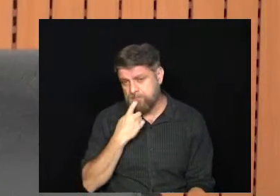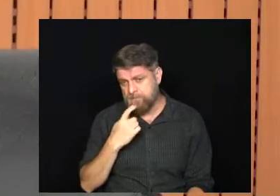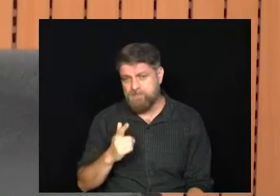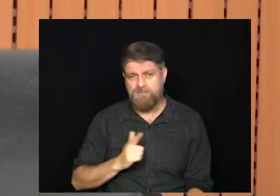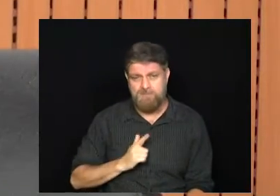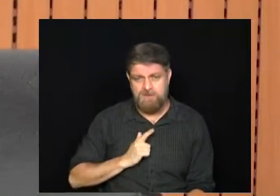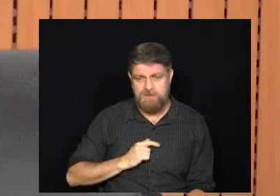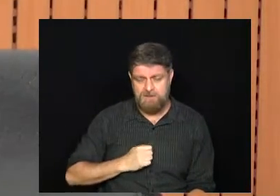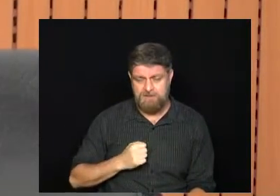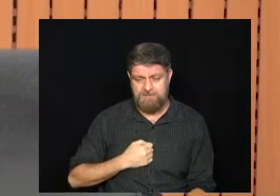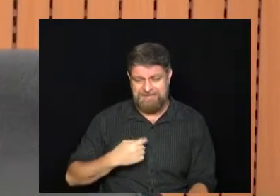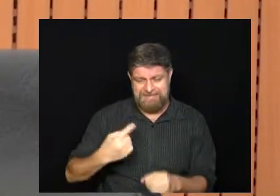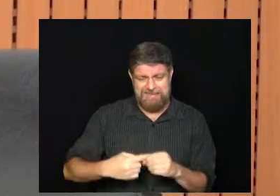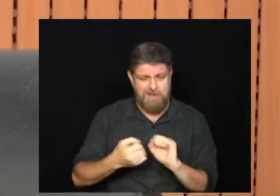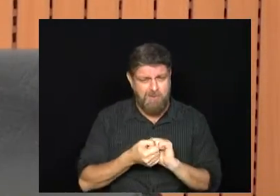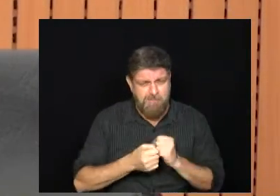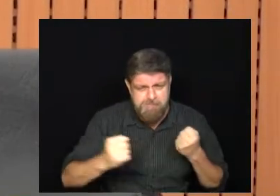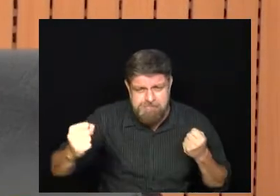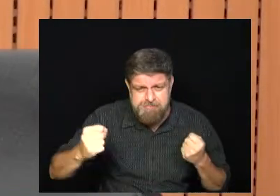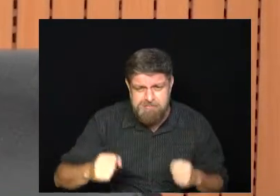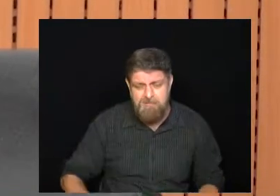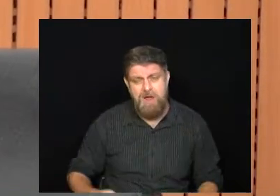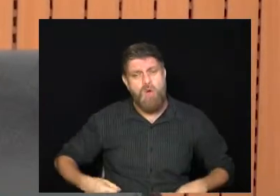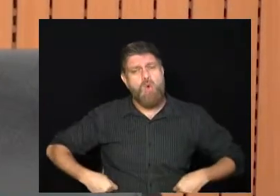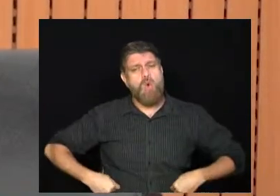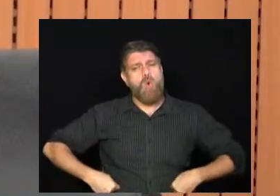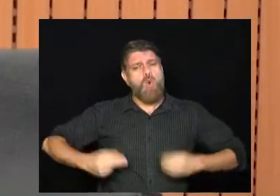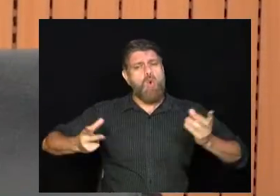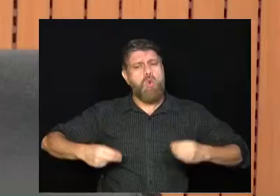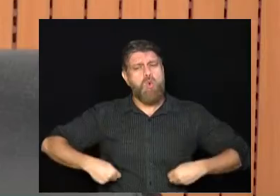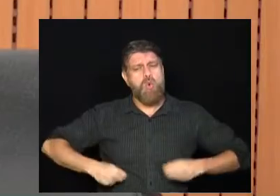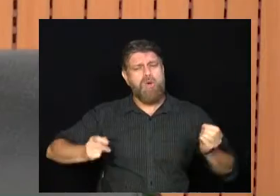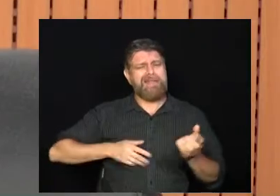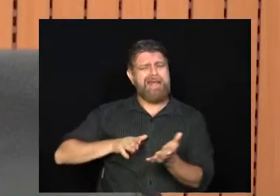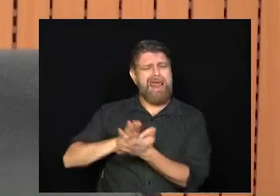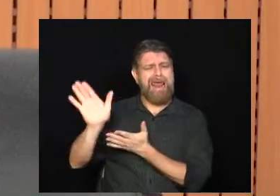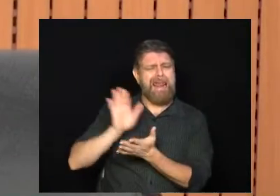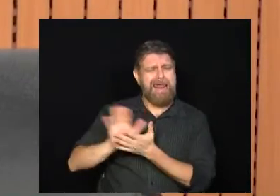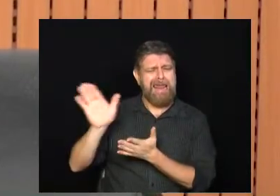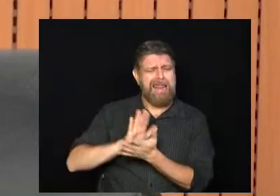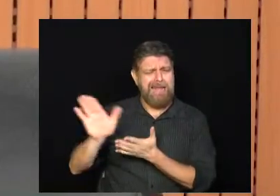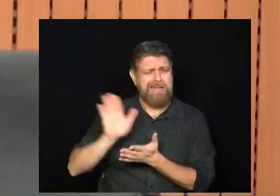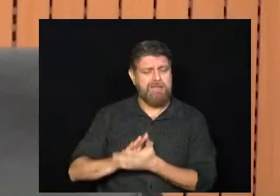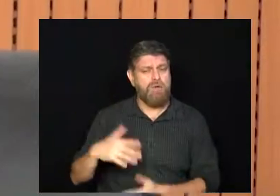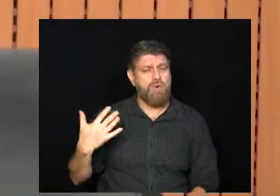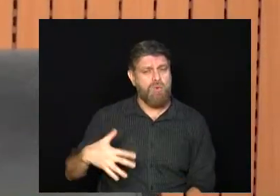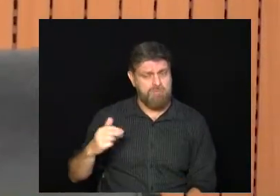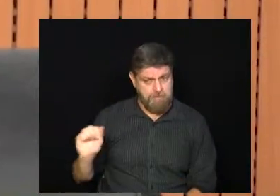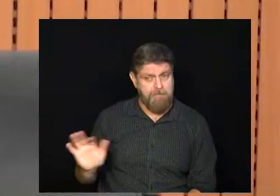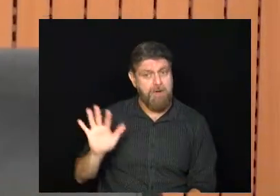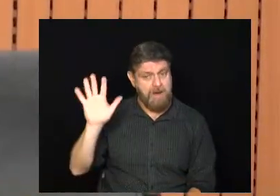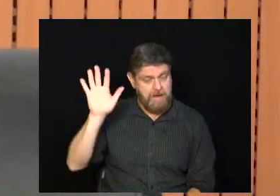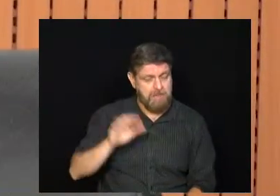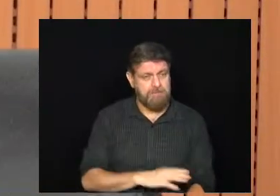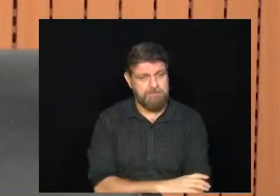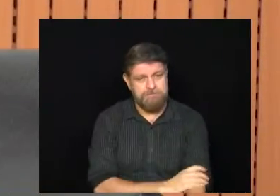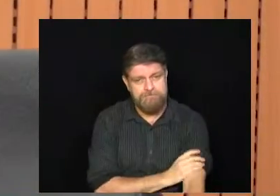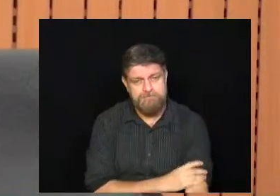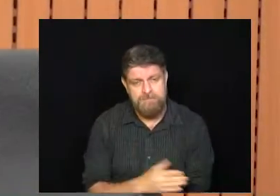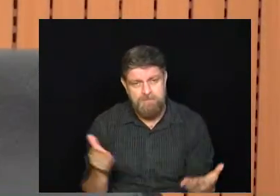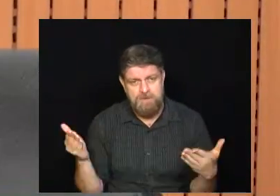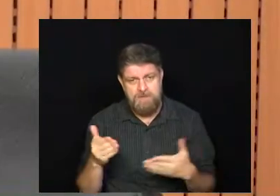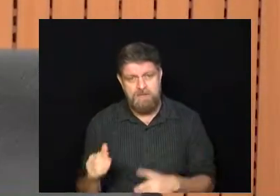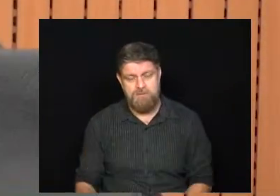por se tratar de uma cidade grande, também as despesas são enormes. Mas então, agora com a palavra para dar as explicações, o nosso secretário João Carlos, por favor,